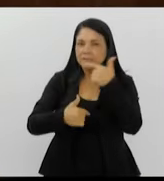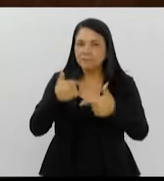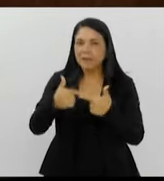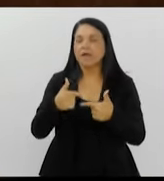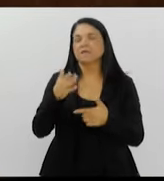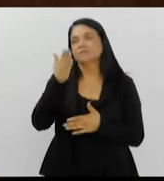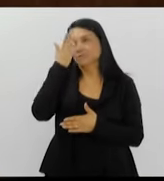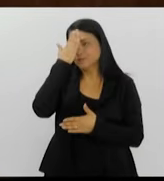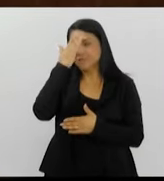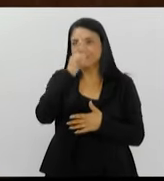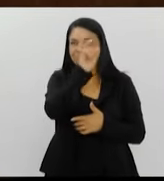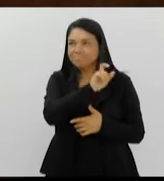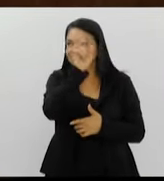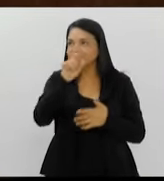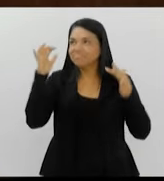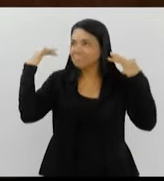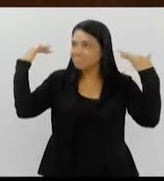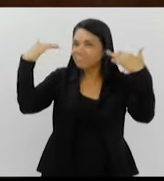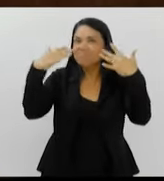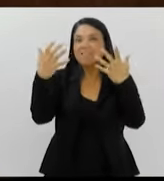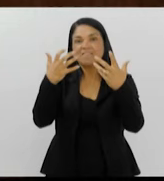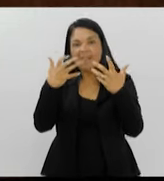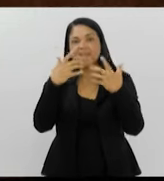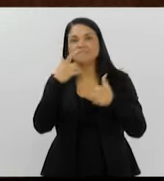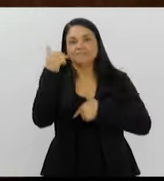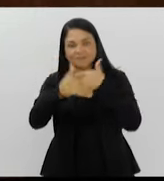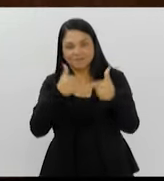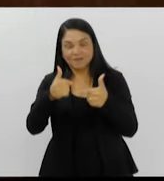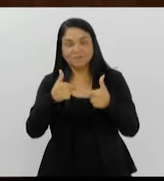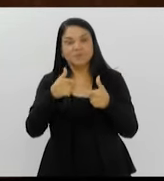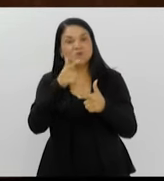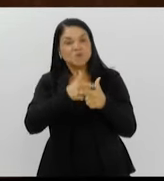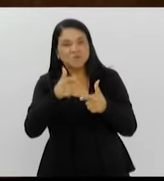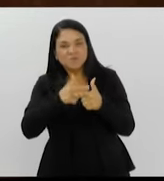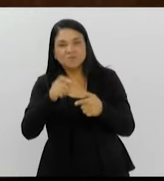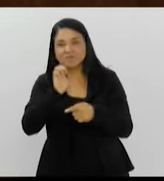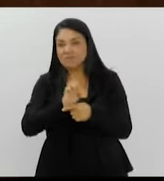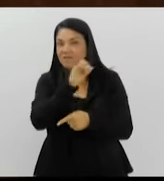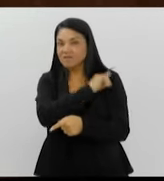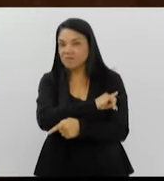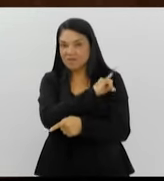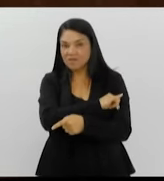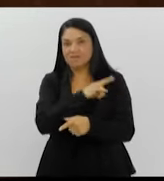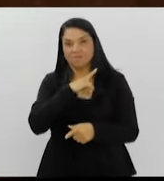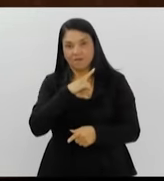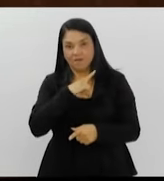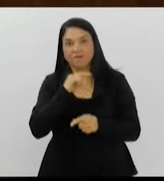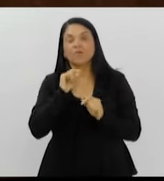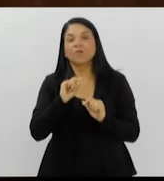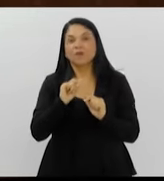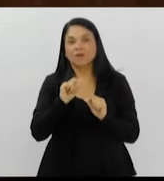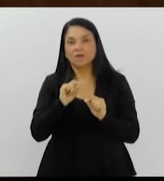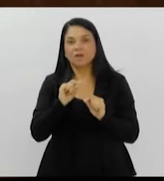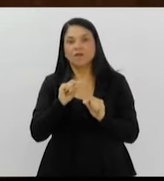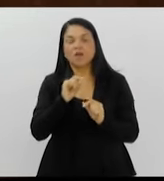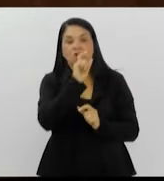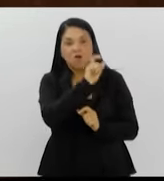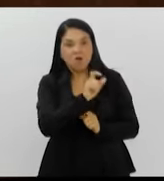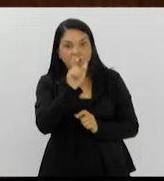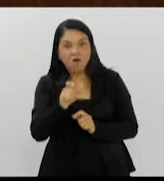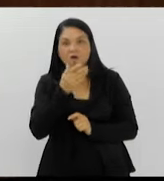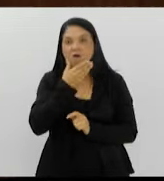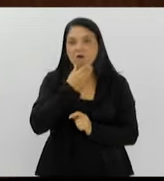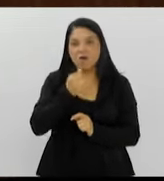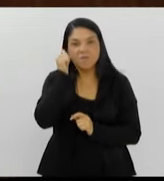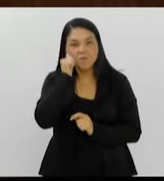isso vocês estão é o maior problema que o Estado do Rio de Janeiro enfrenta E aí em cima eu sei que tem homens e mulheres